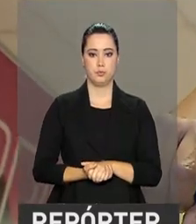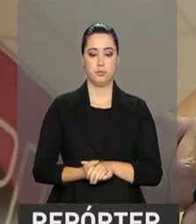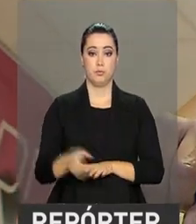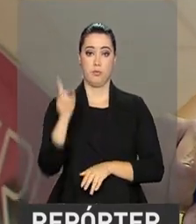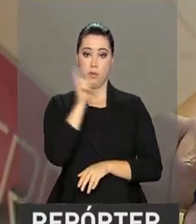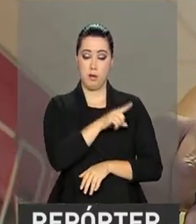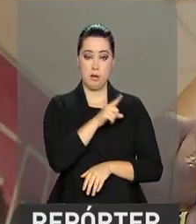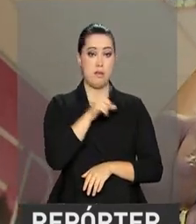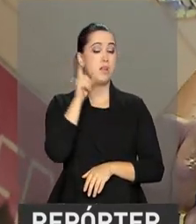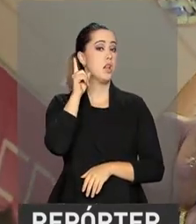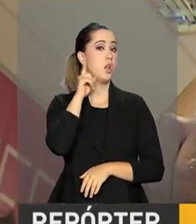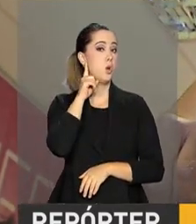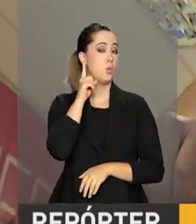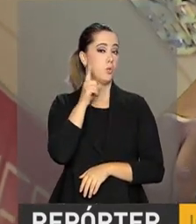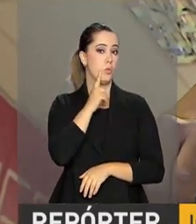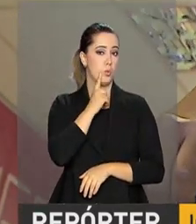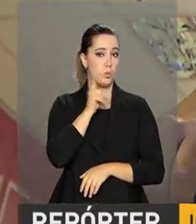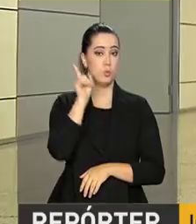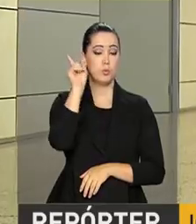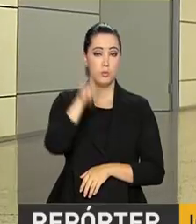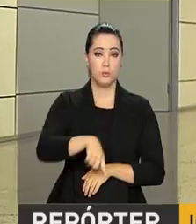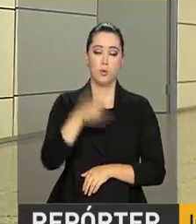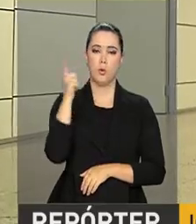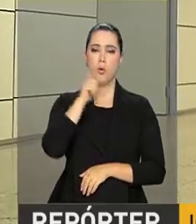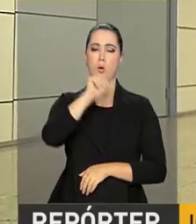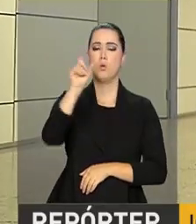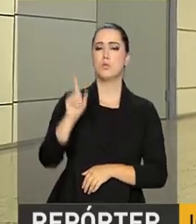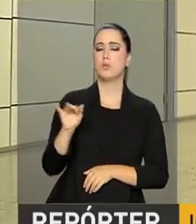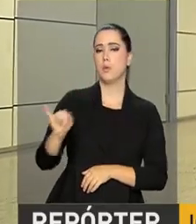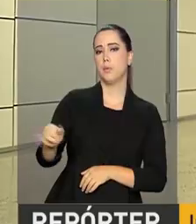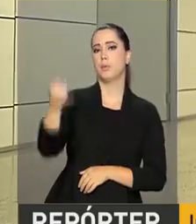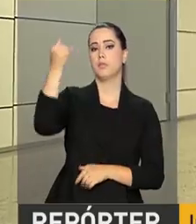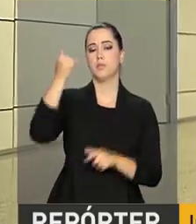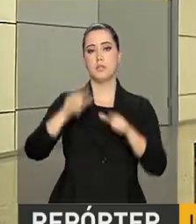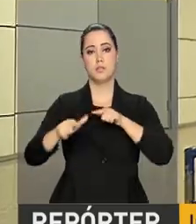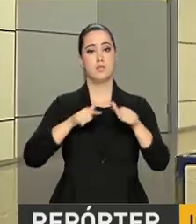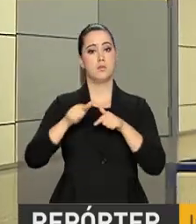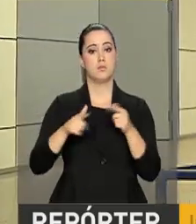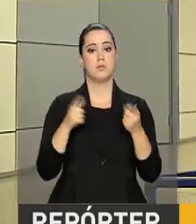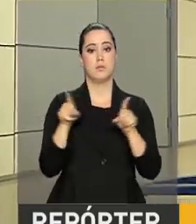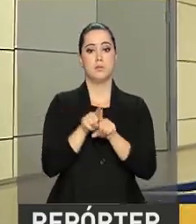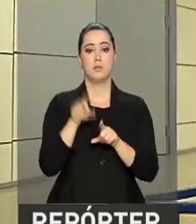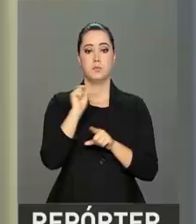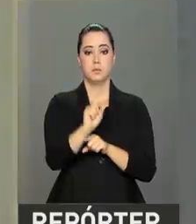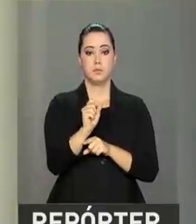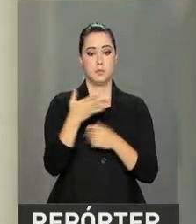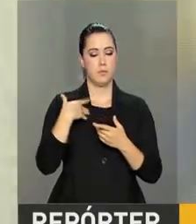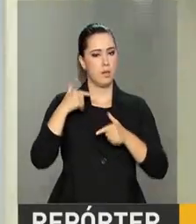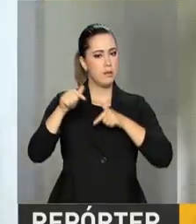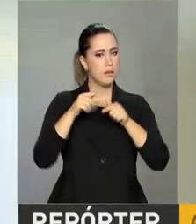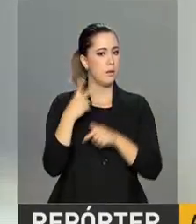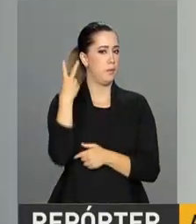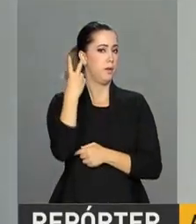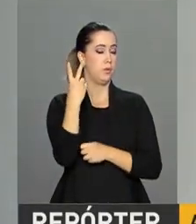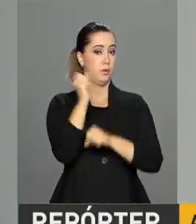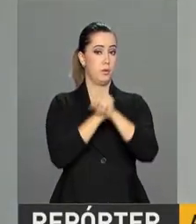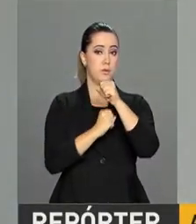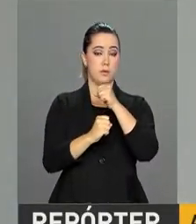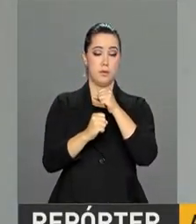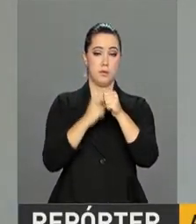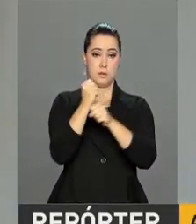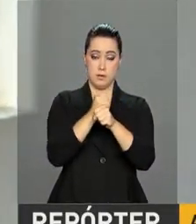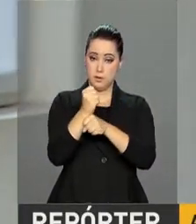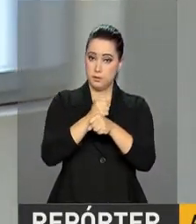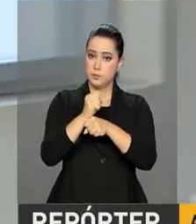Cláudio, que é deficiente auditivo, conquistou uma oportunidade de emprego. Ele trabalha há 2 anos